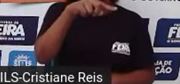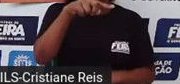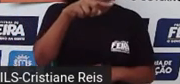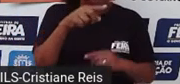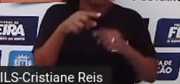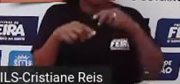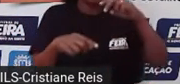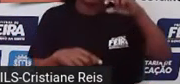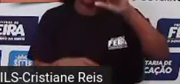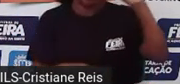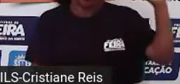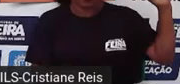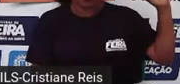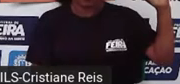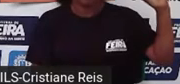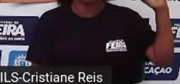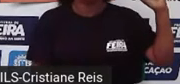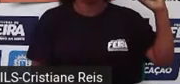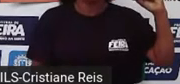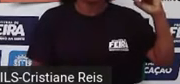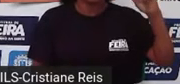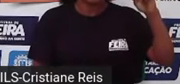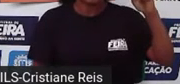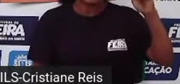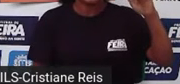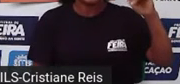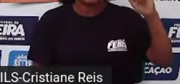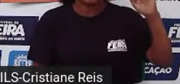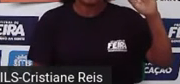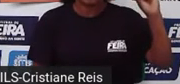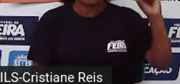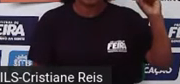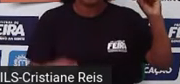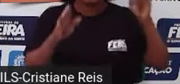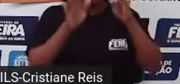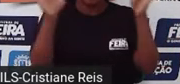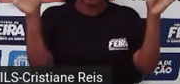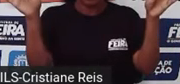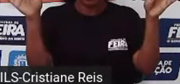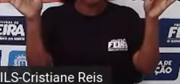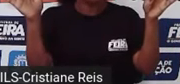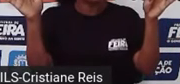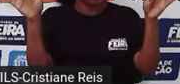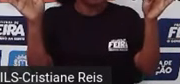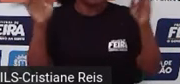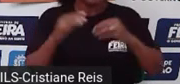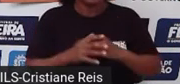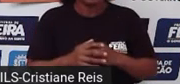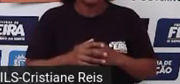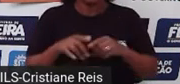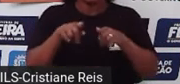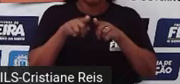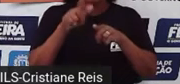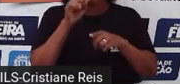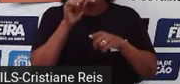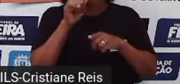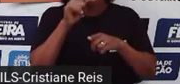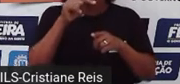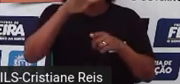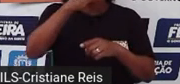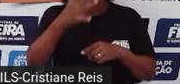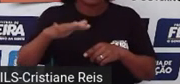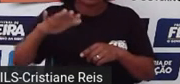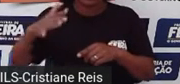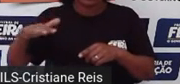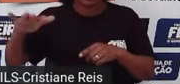vários né é tanto o Cássio com o mar mediterrâneo nós temos aqui né ou o mar vermelho e